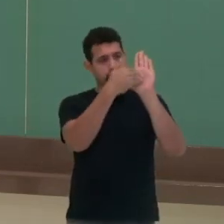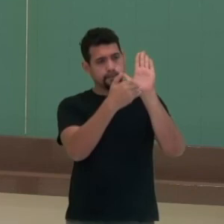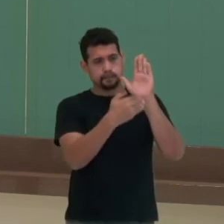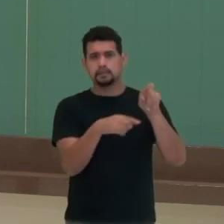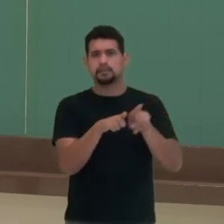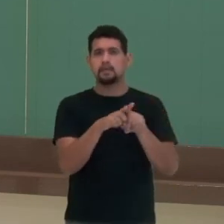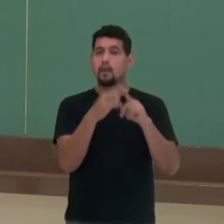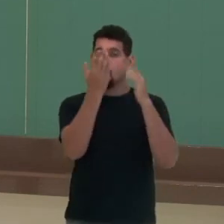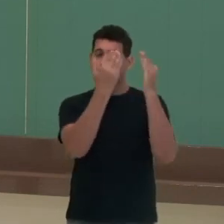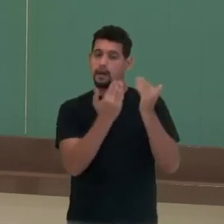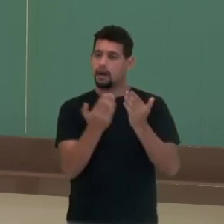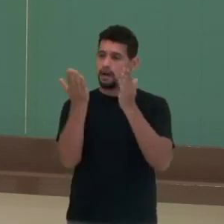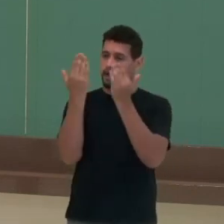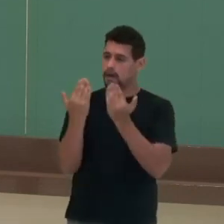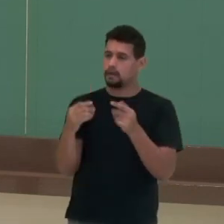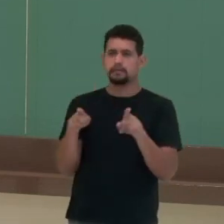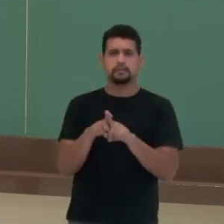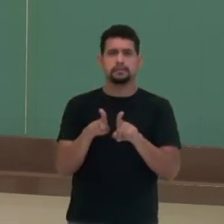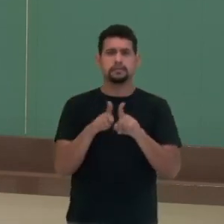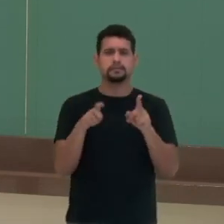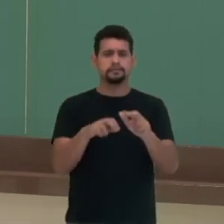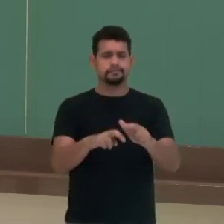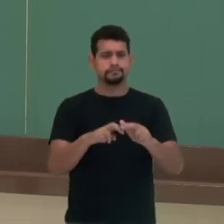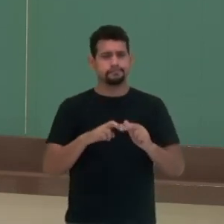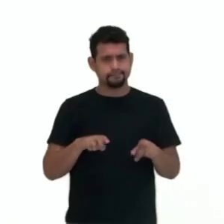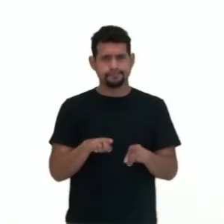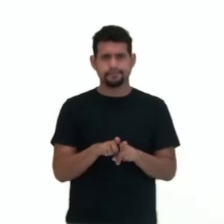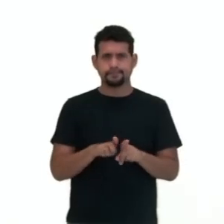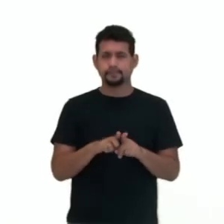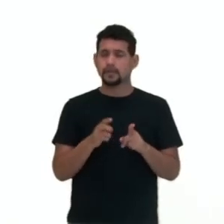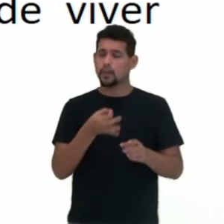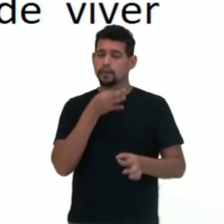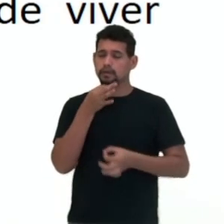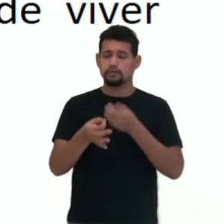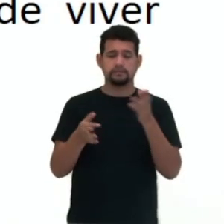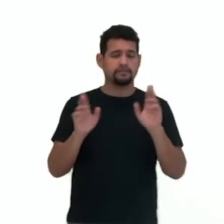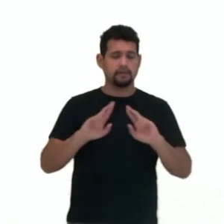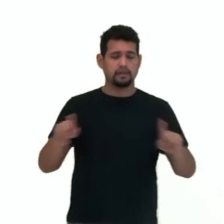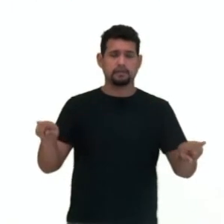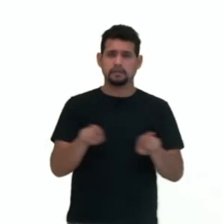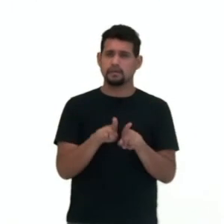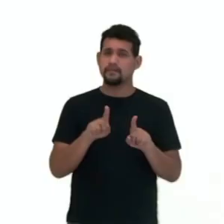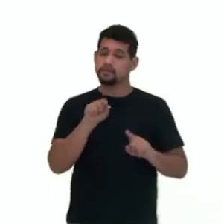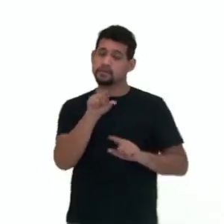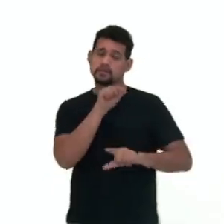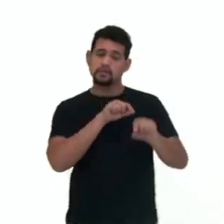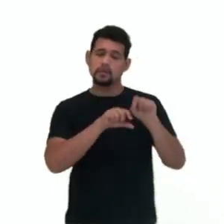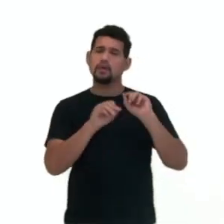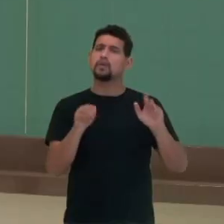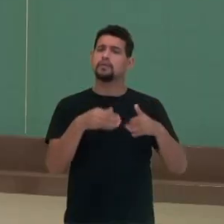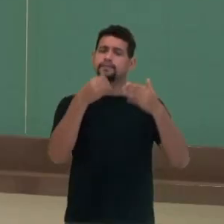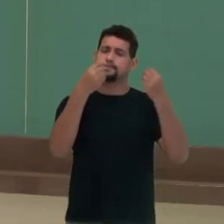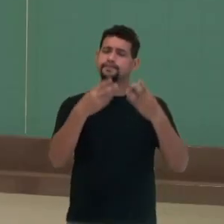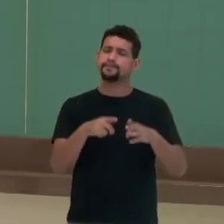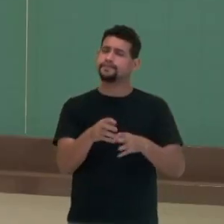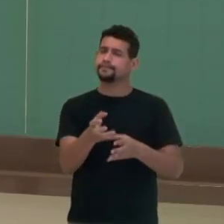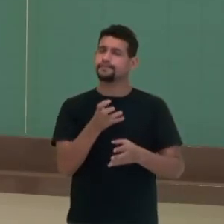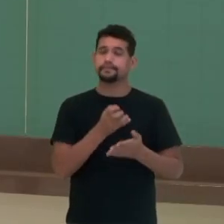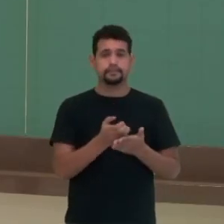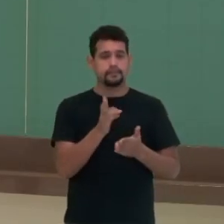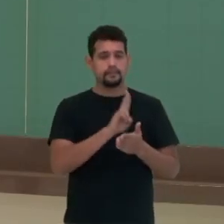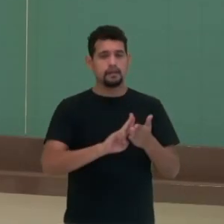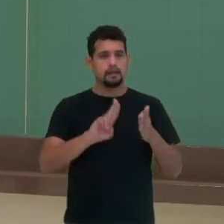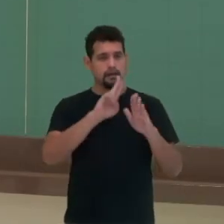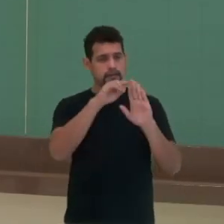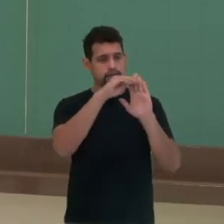de comparação, de causa e efeito, de contraposição. Você escolhe o tipo de argumento que você quer colocar